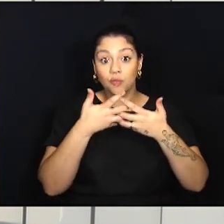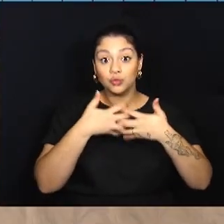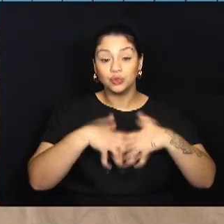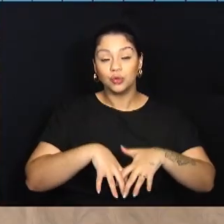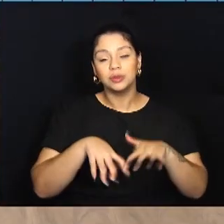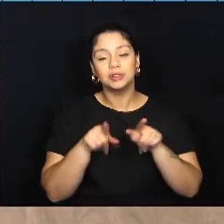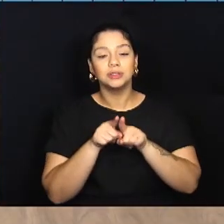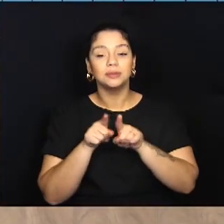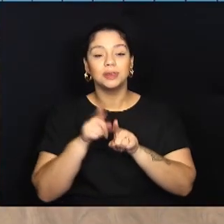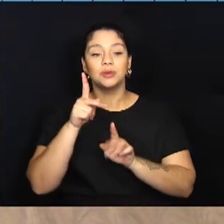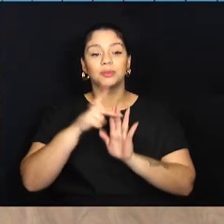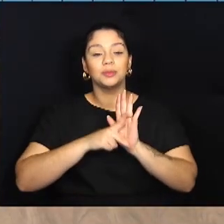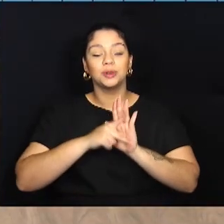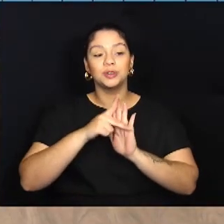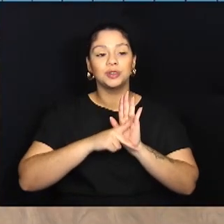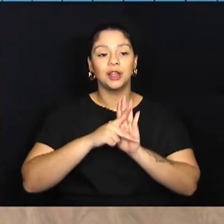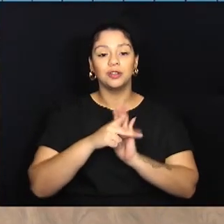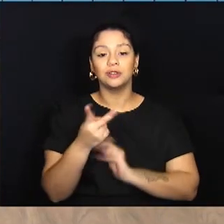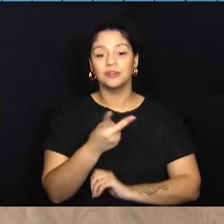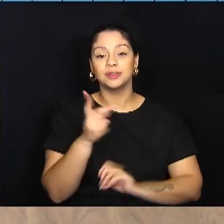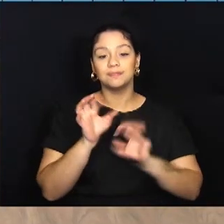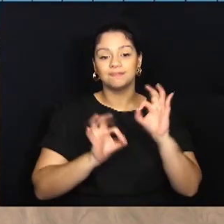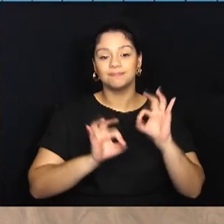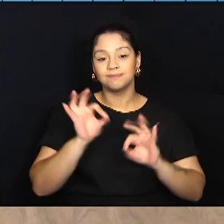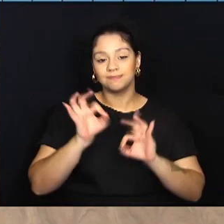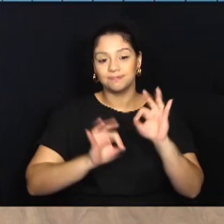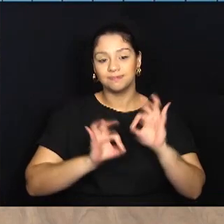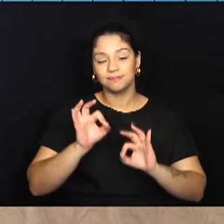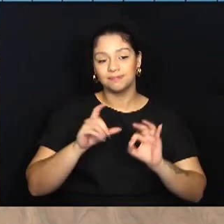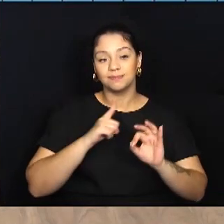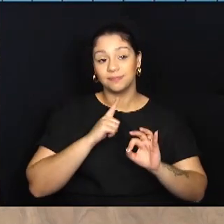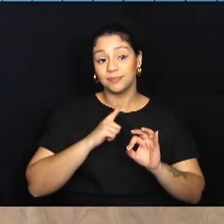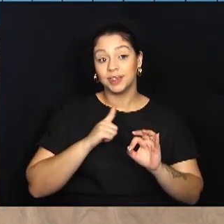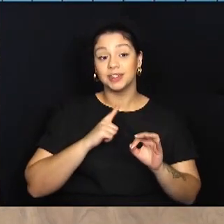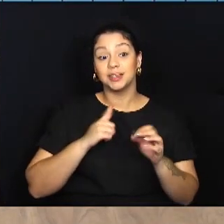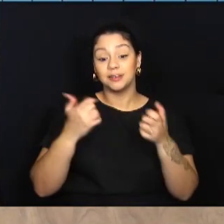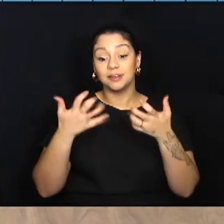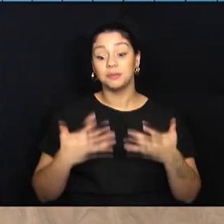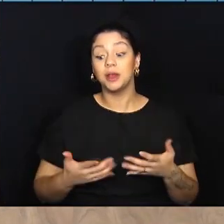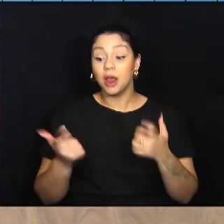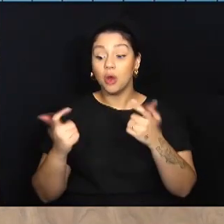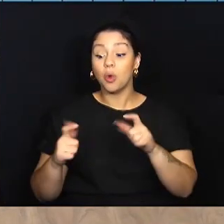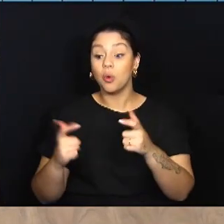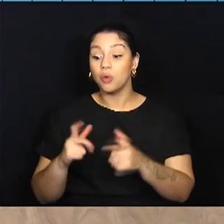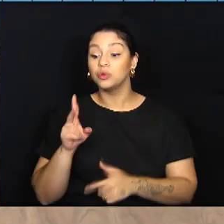os projetos que vocês montam para poder falar onde a gente vai?